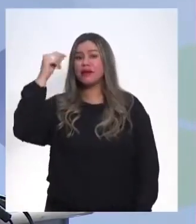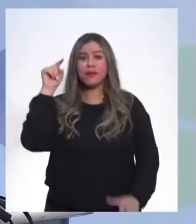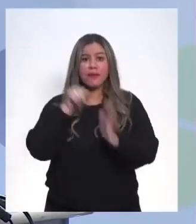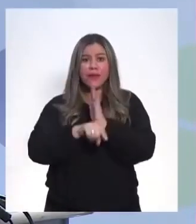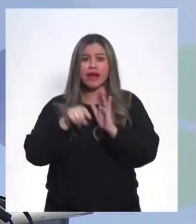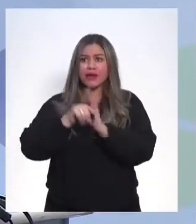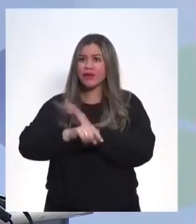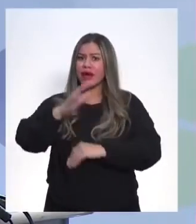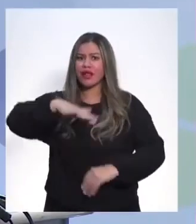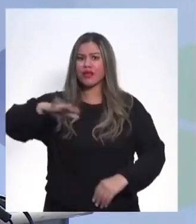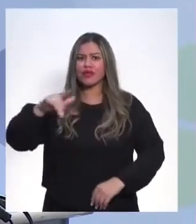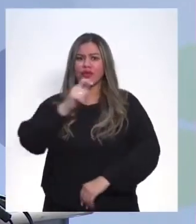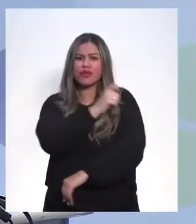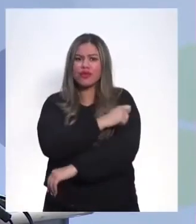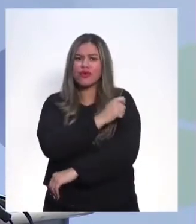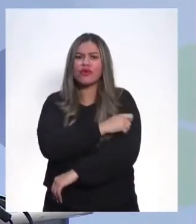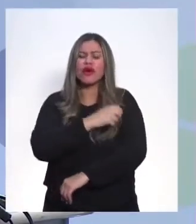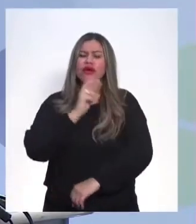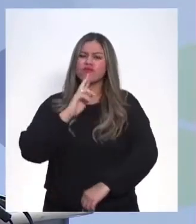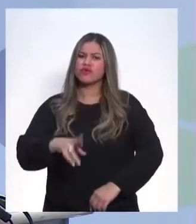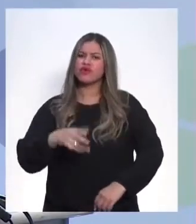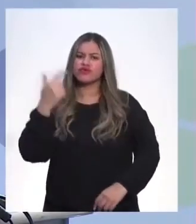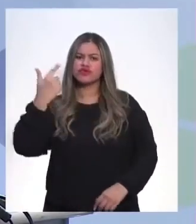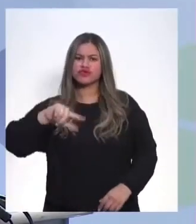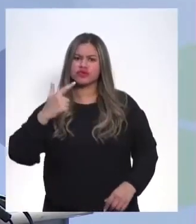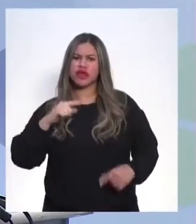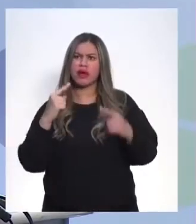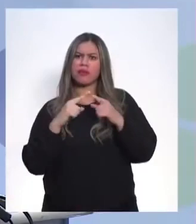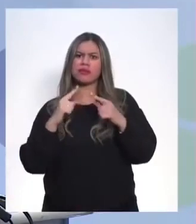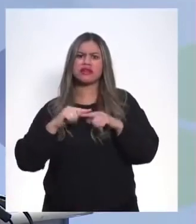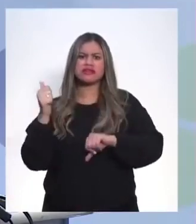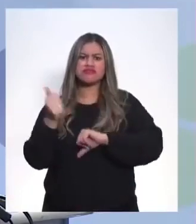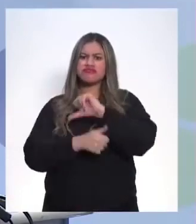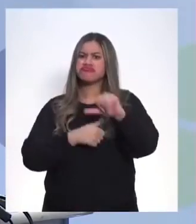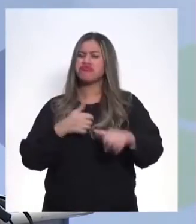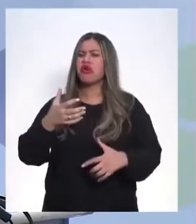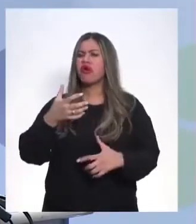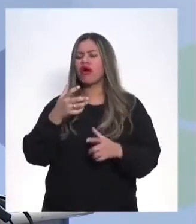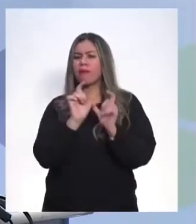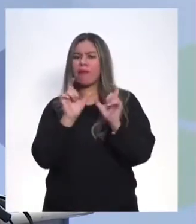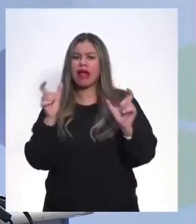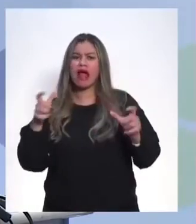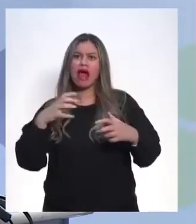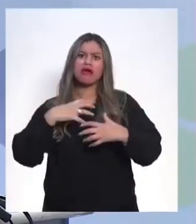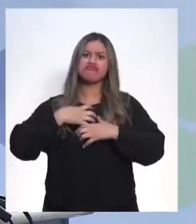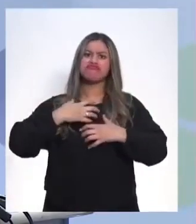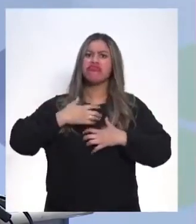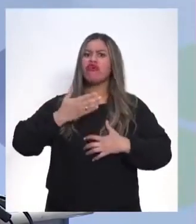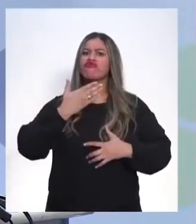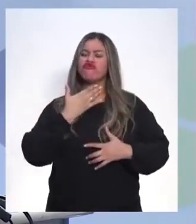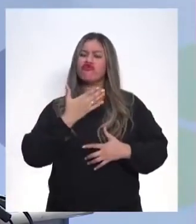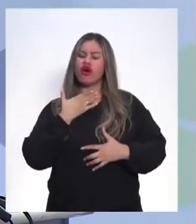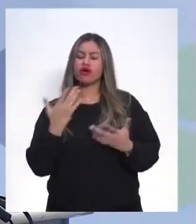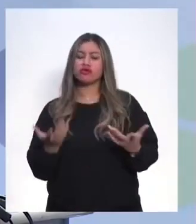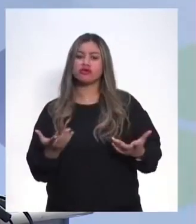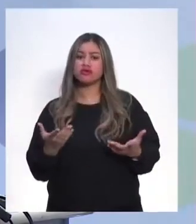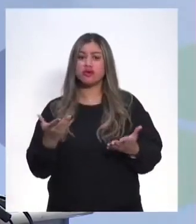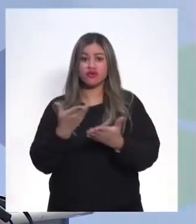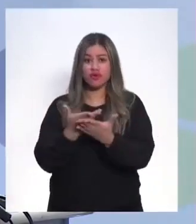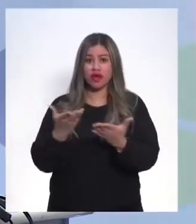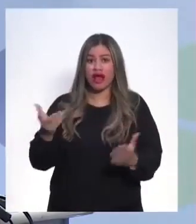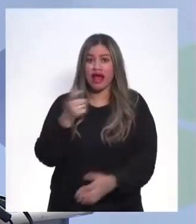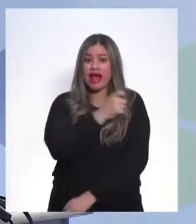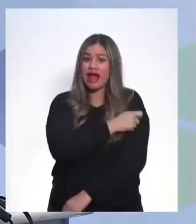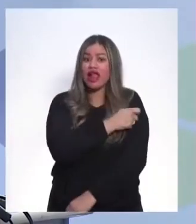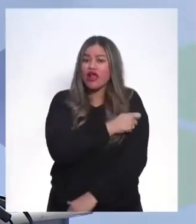aluno respondeu o que que lembra sobre essa variante. Então, enquanto aí os alunos tentam lembrar, porque alunos, amores